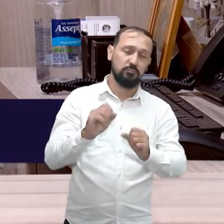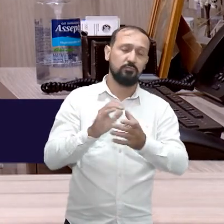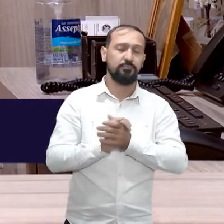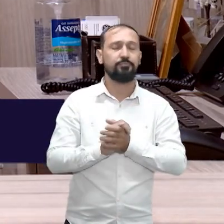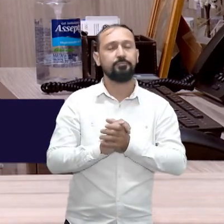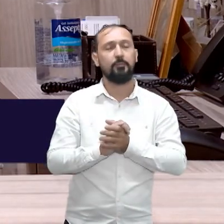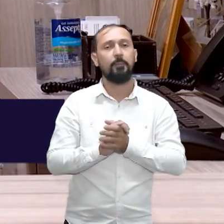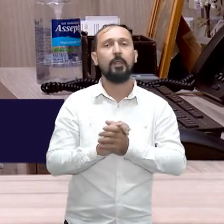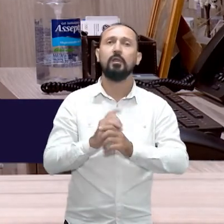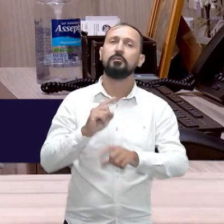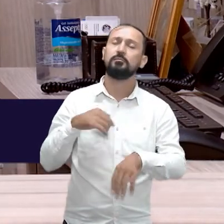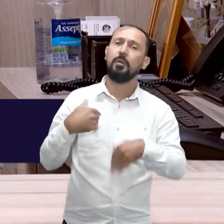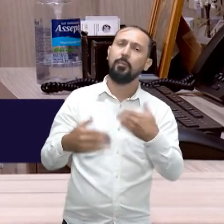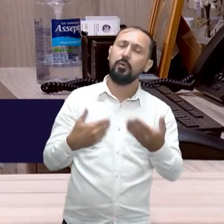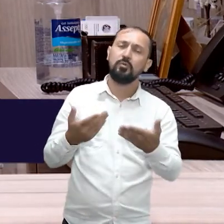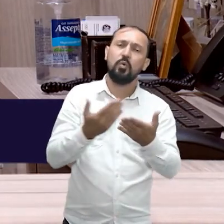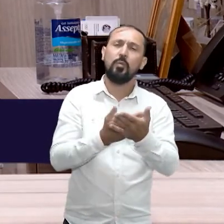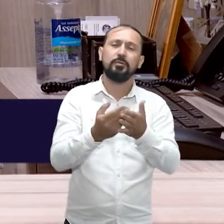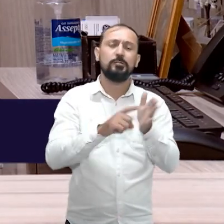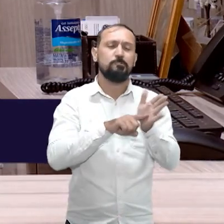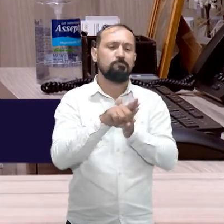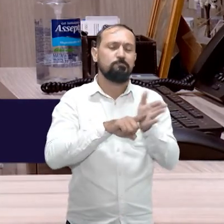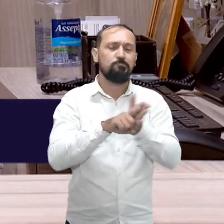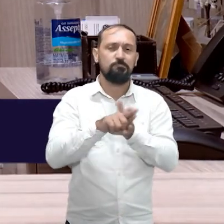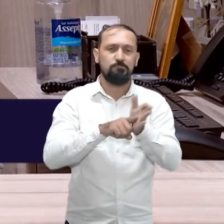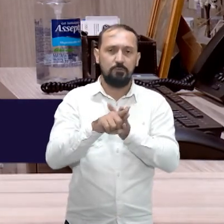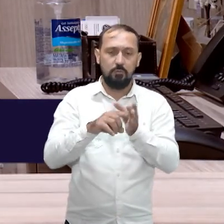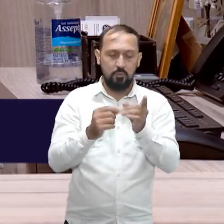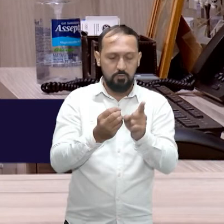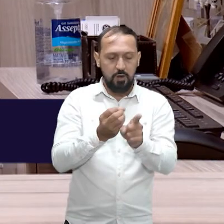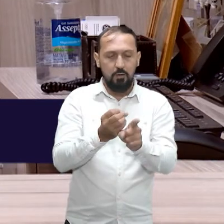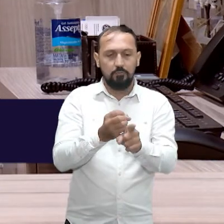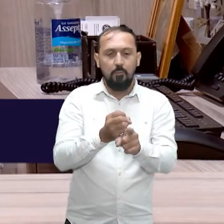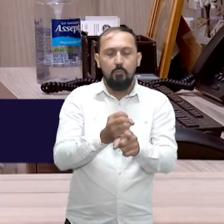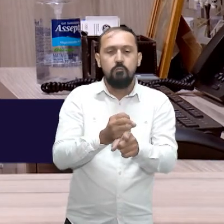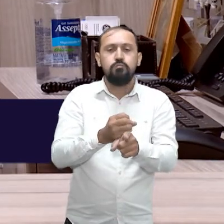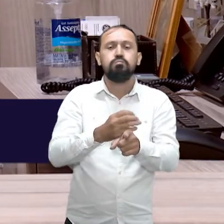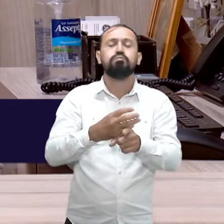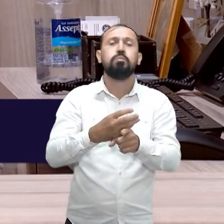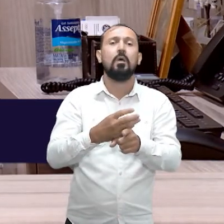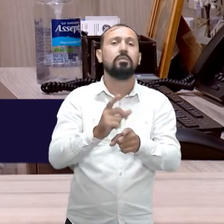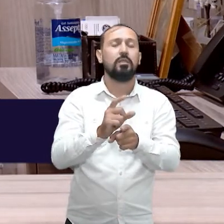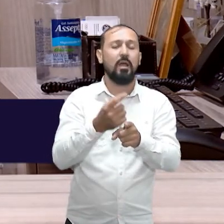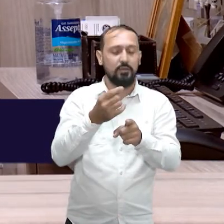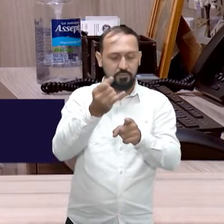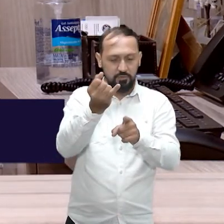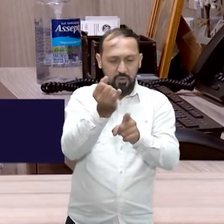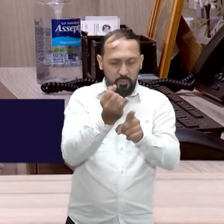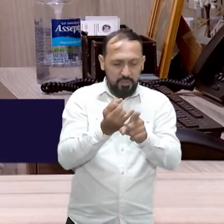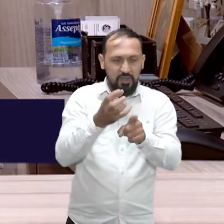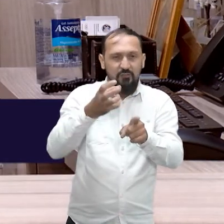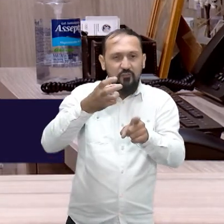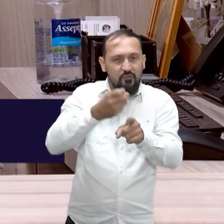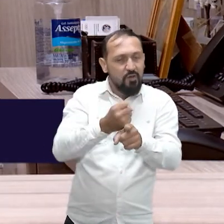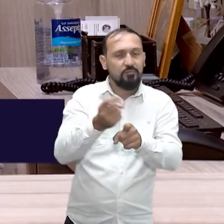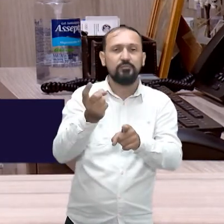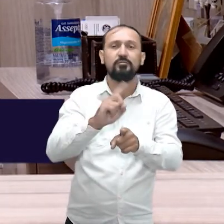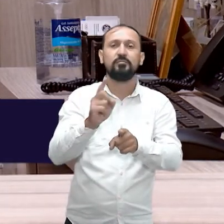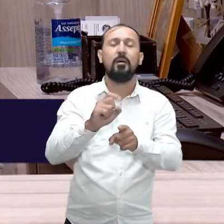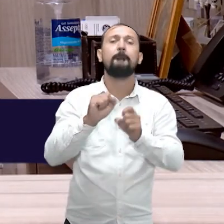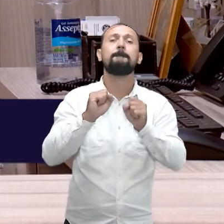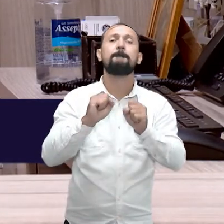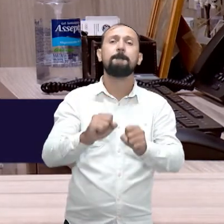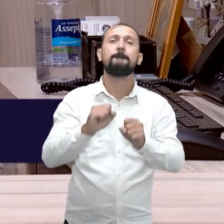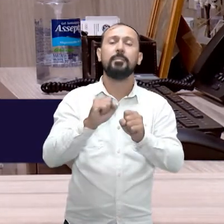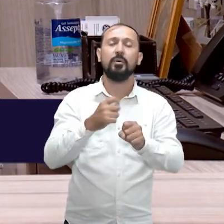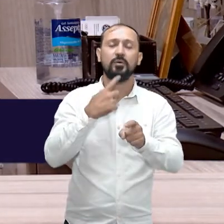é um indício. E a partir daí começa a investigação. Quando a próstata não incha a nível de estrangular